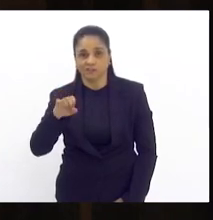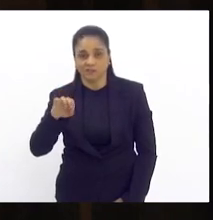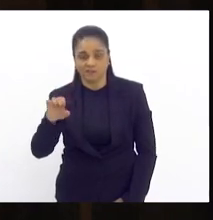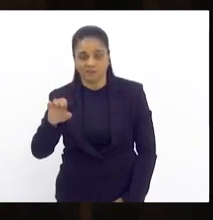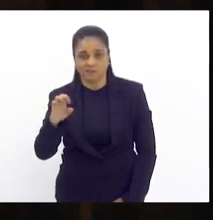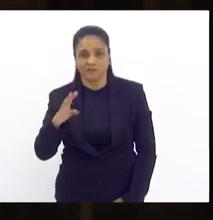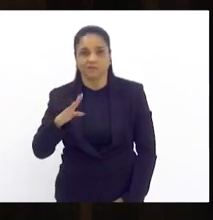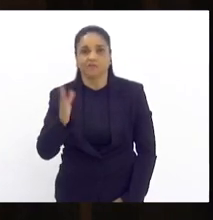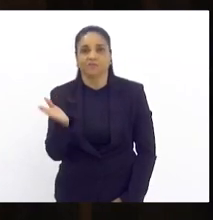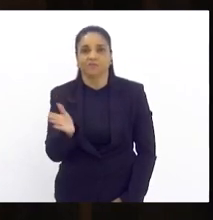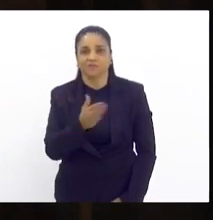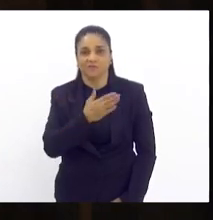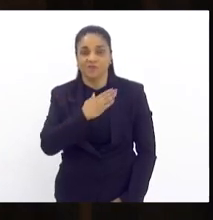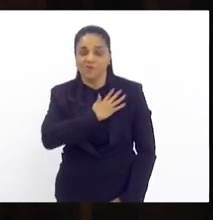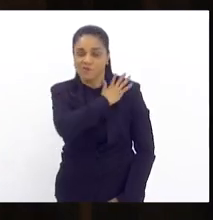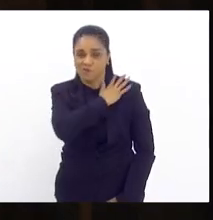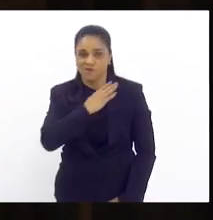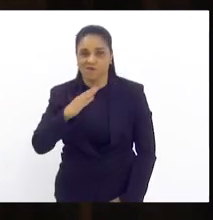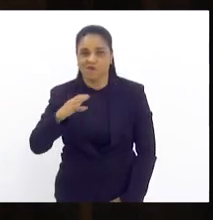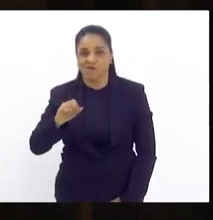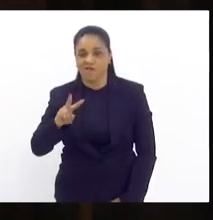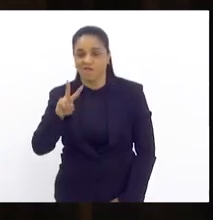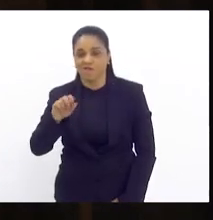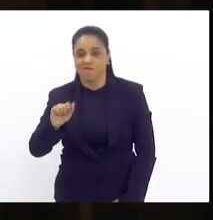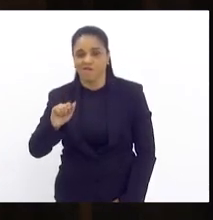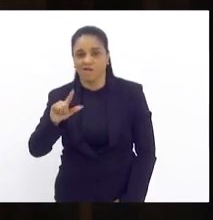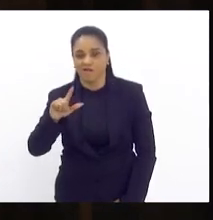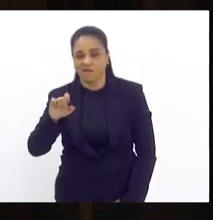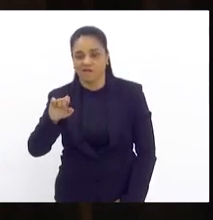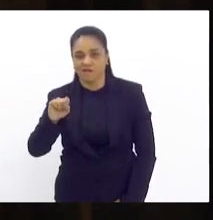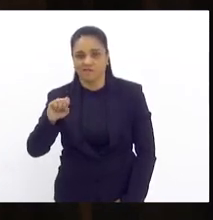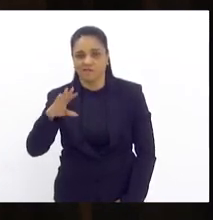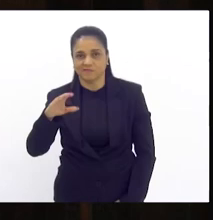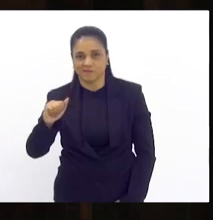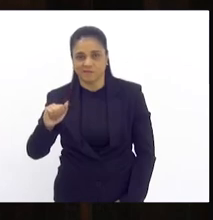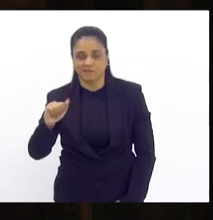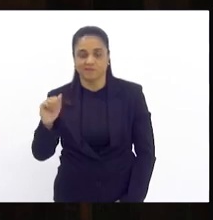Pereira, Coronel Valesca Fonseca da Silva,